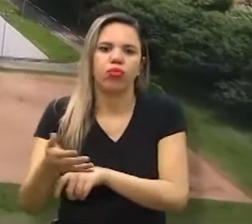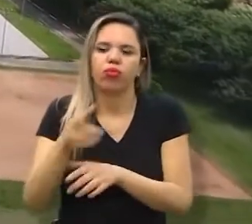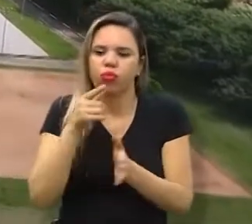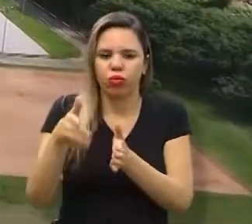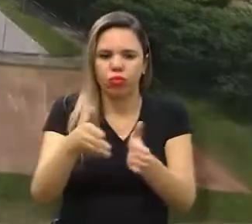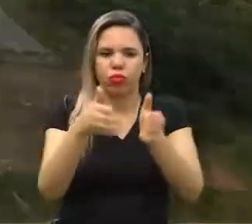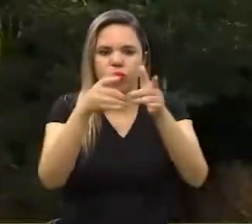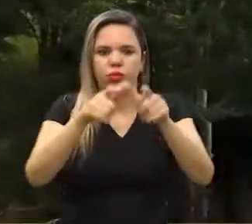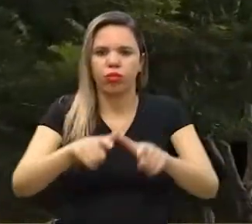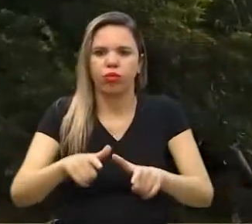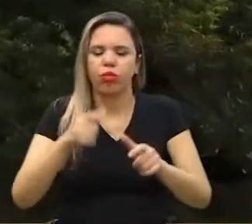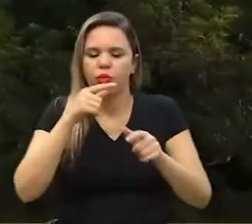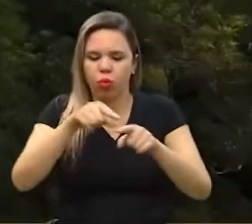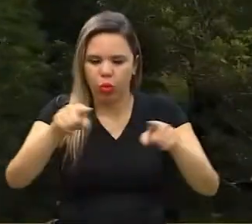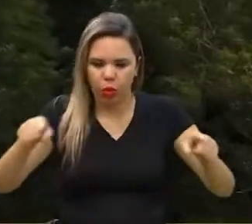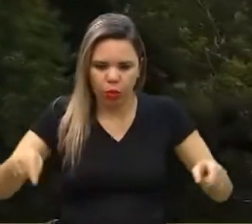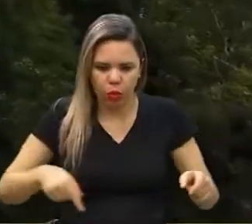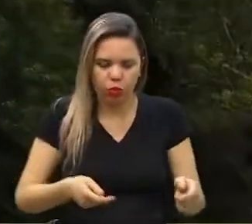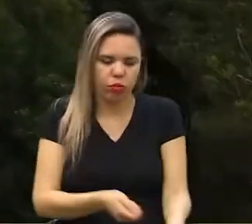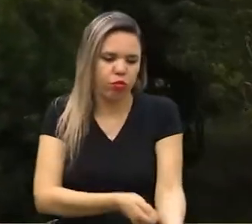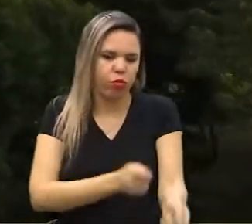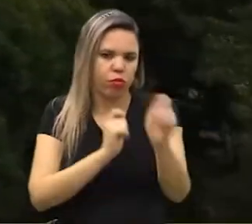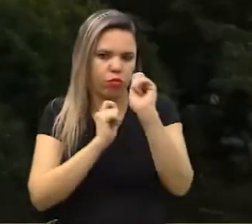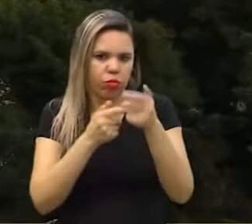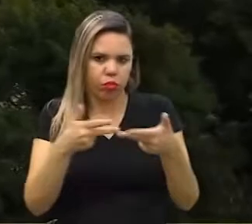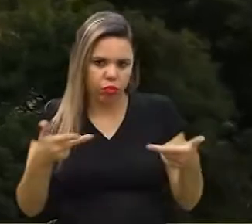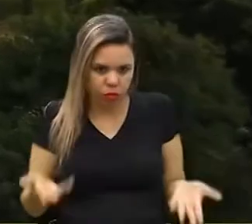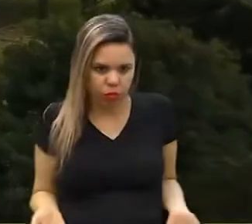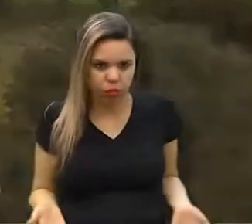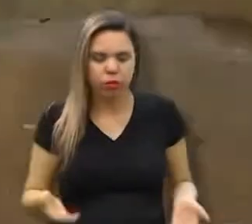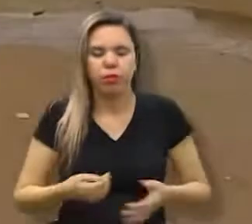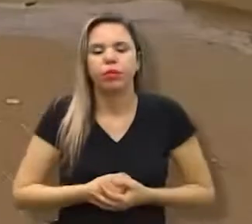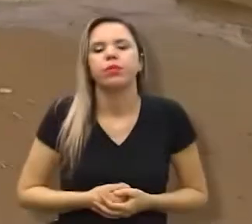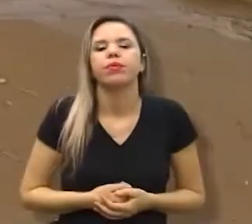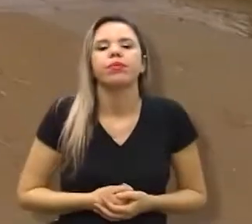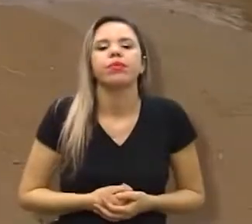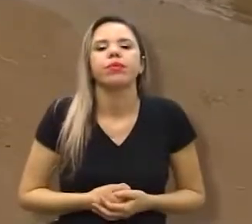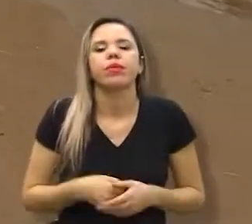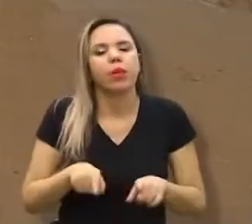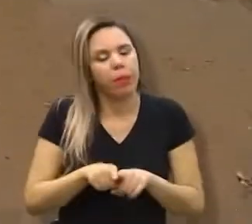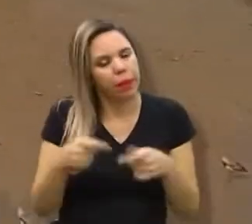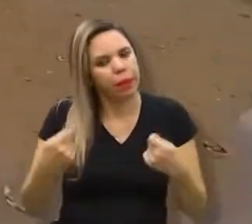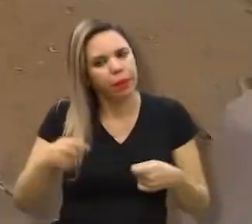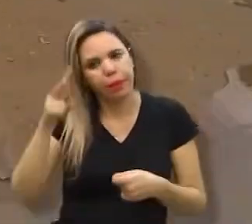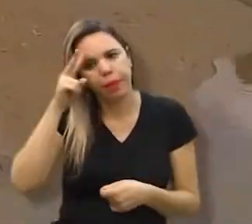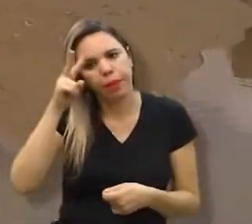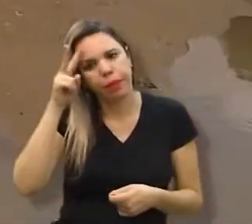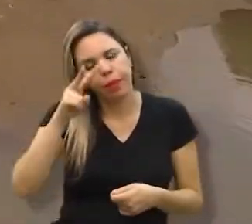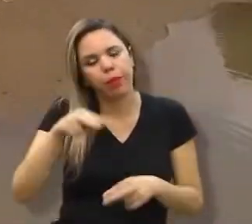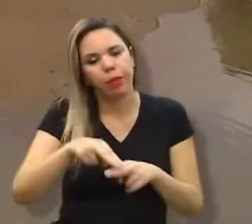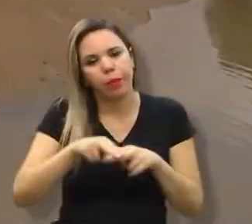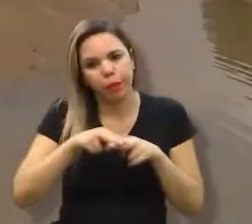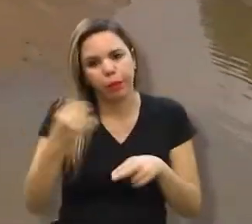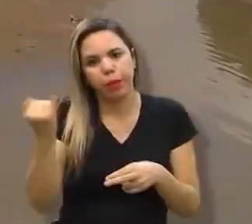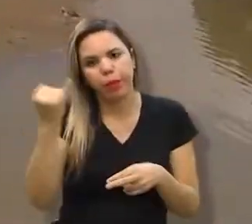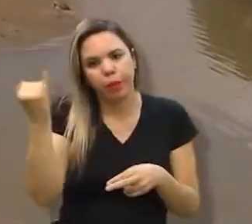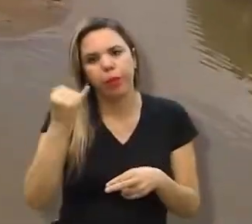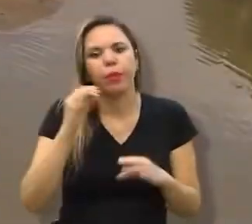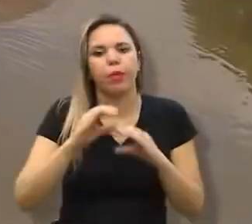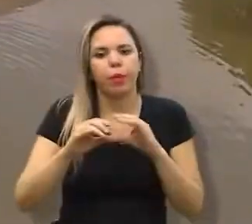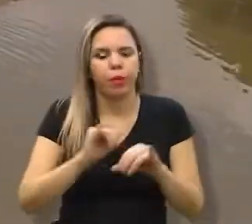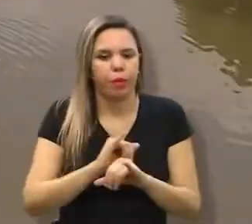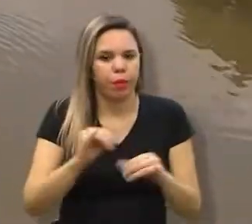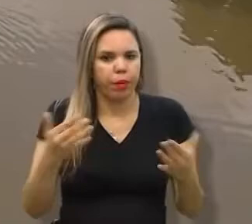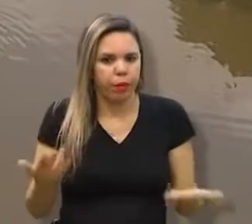aos cursos hídricos, né, lagoas, as pescarias, essas atividades de lazer, a gente também precisa lembrar e por isso é importante